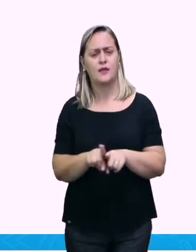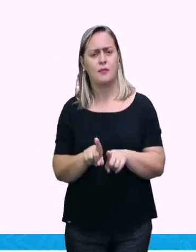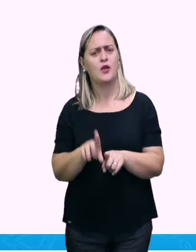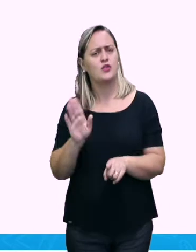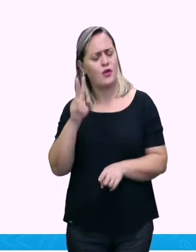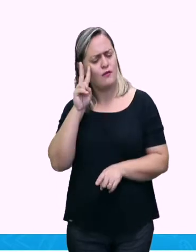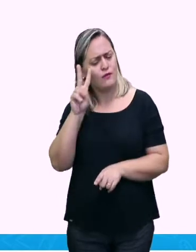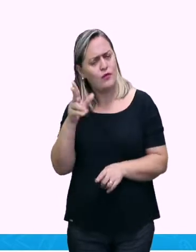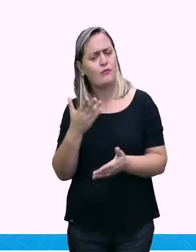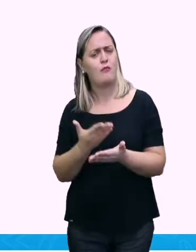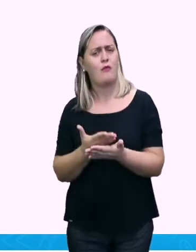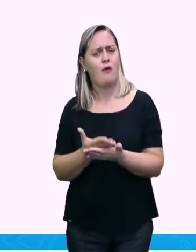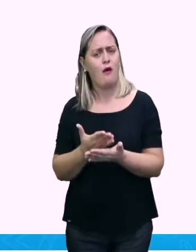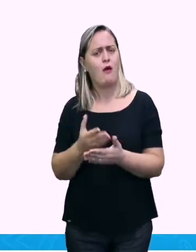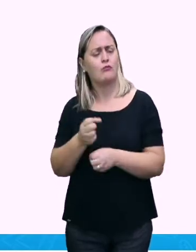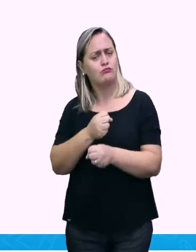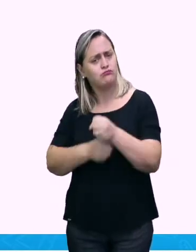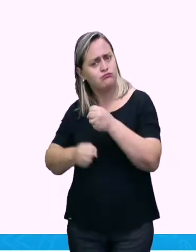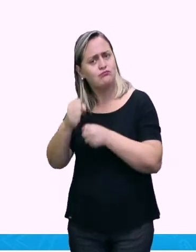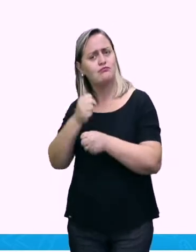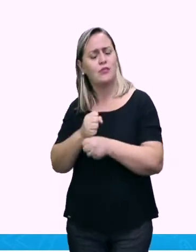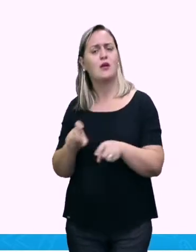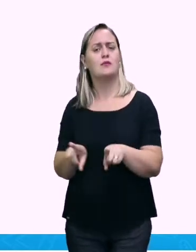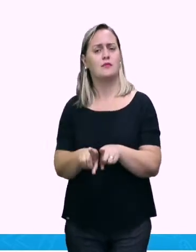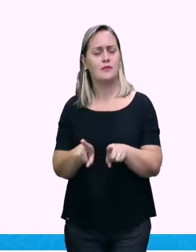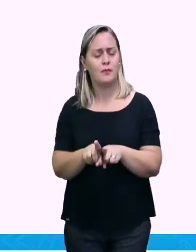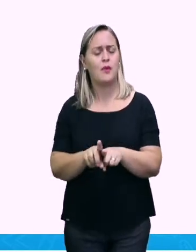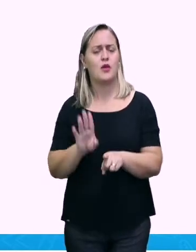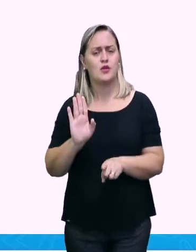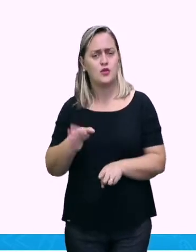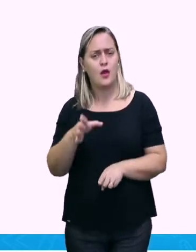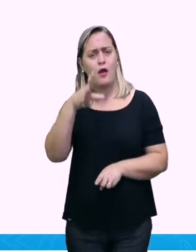acho que vocês vão lembrar, nós fizemos aqui na nossa aula,